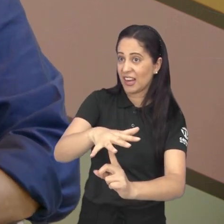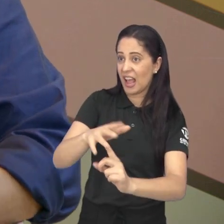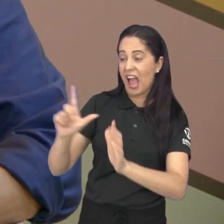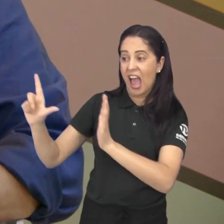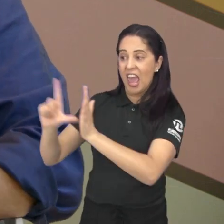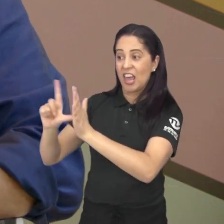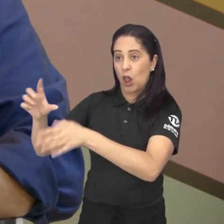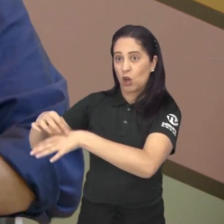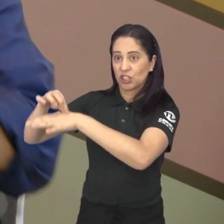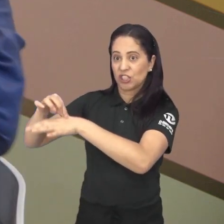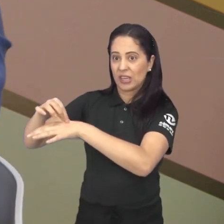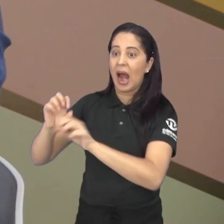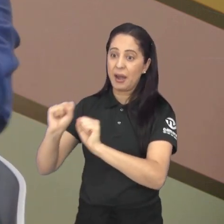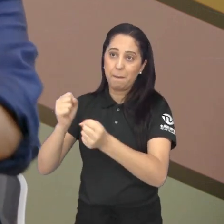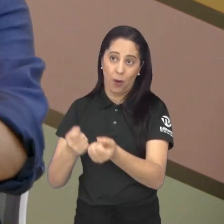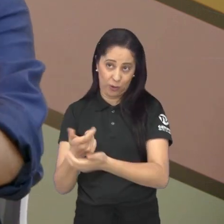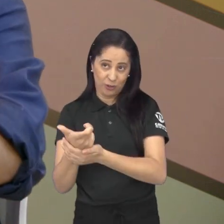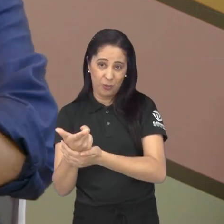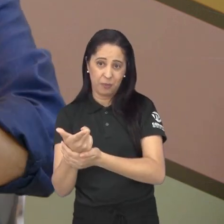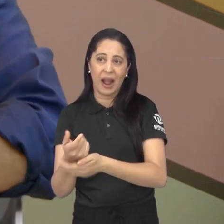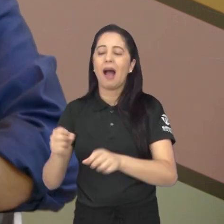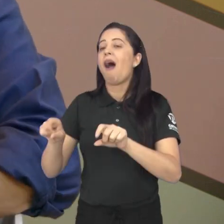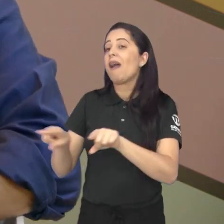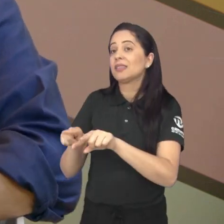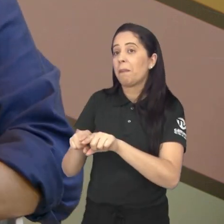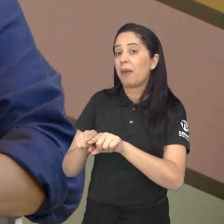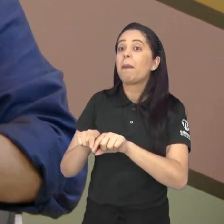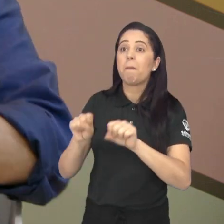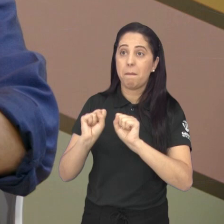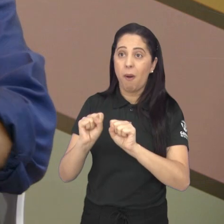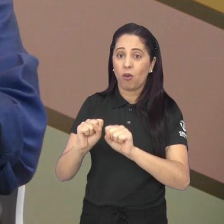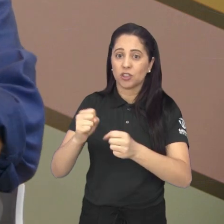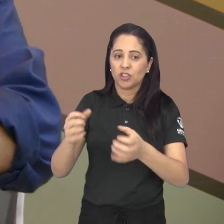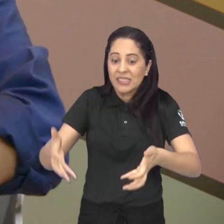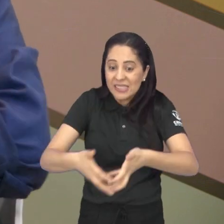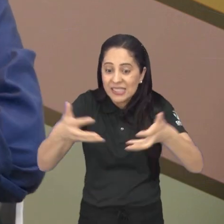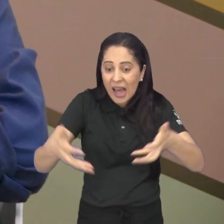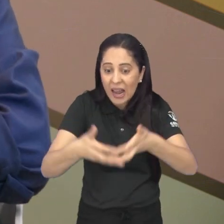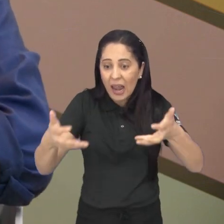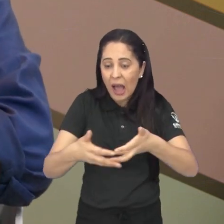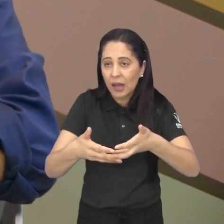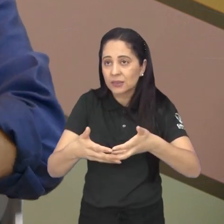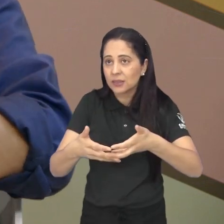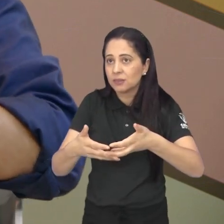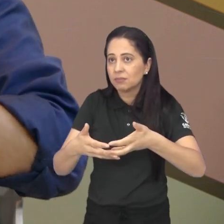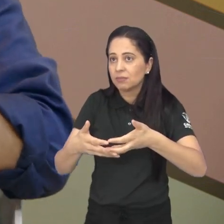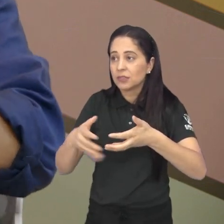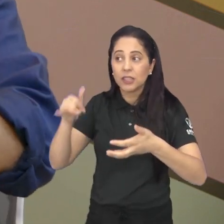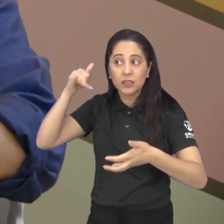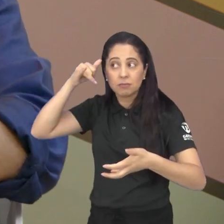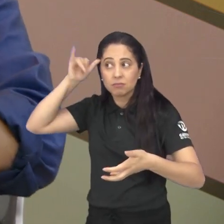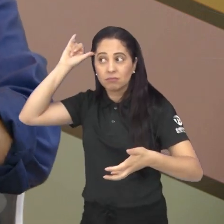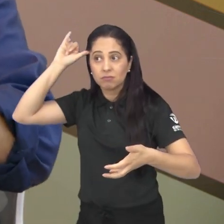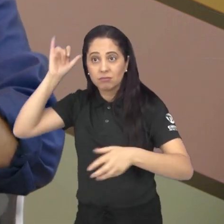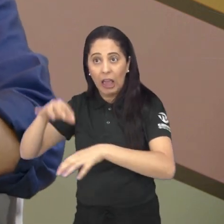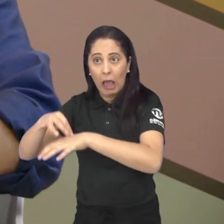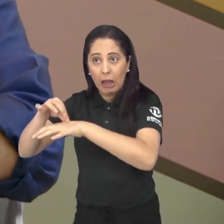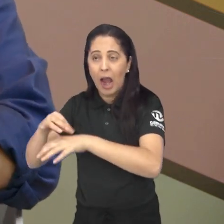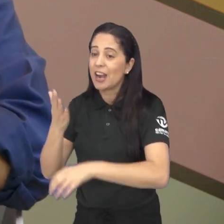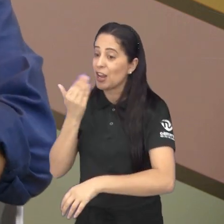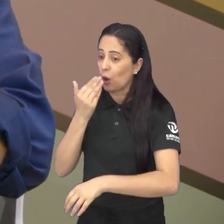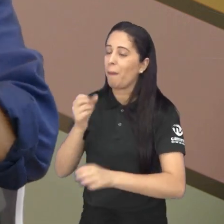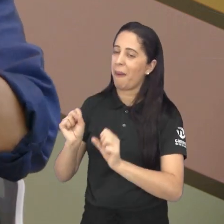Entendi. Ou então bicho e planta, entendeu? São maneiras de você lembrar que tudo que está